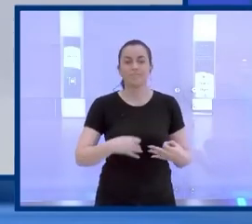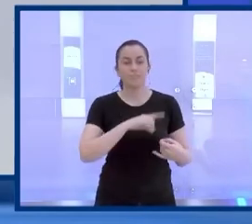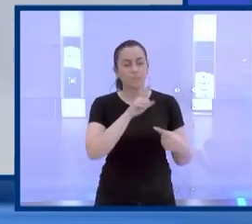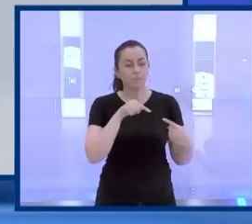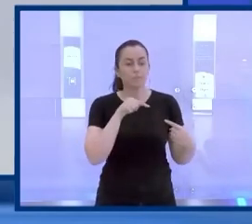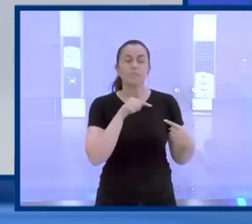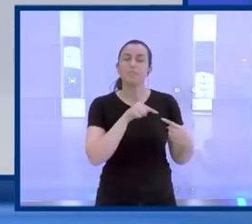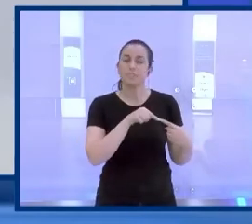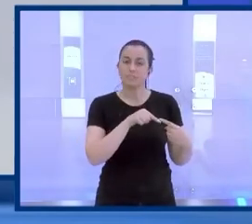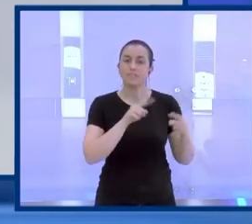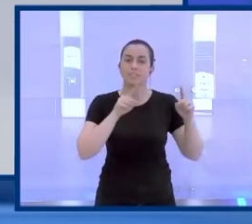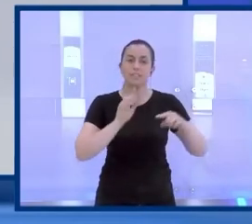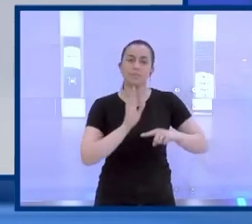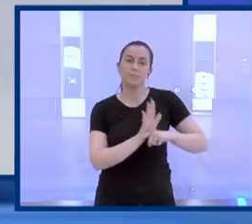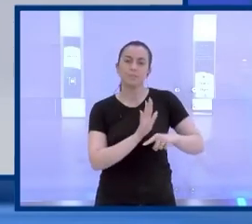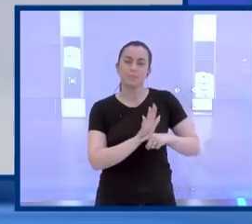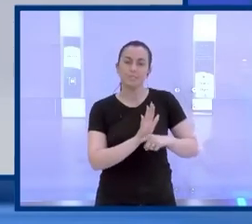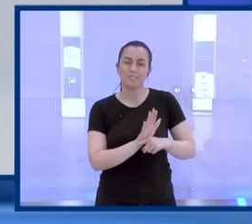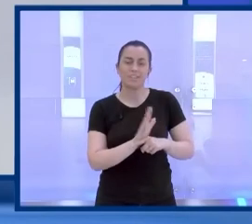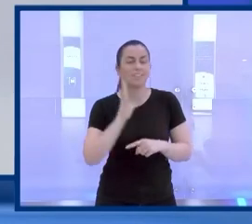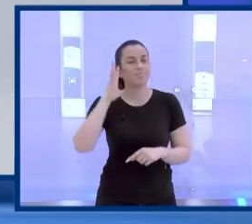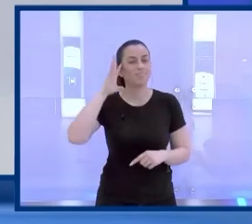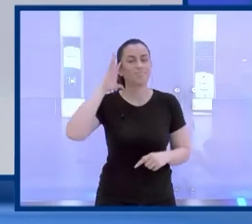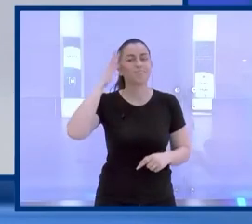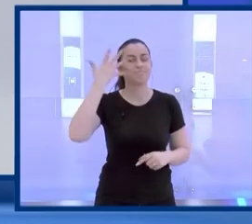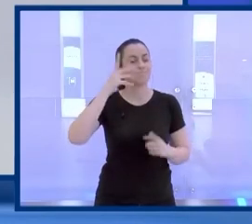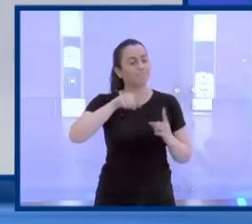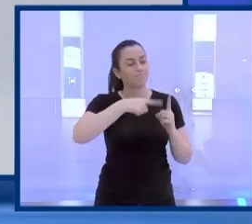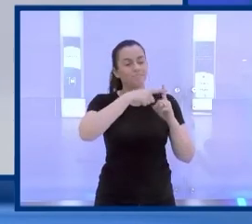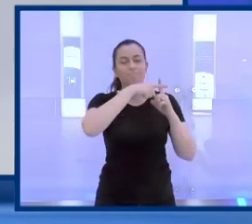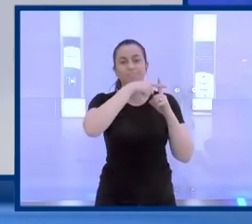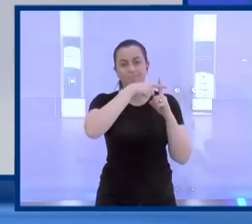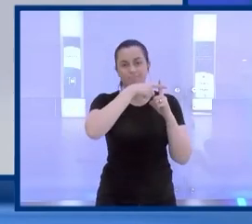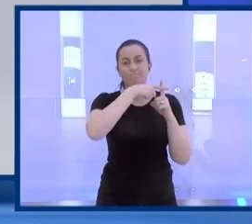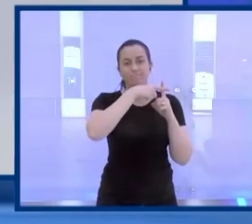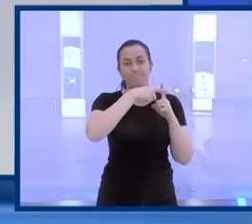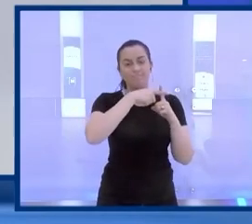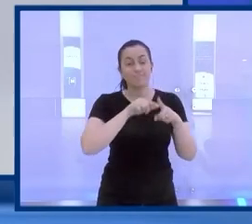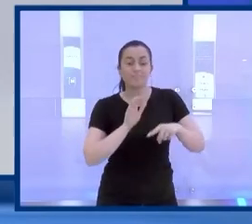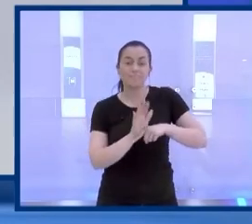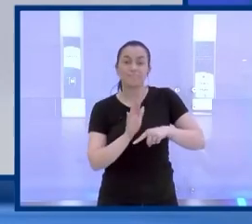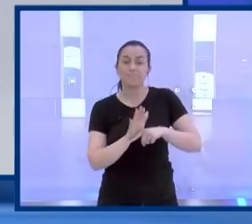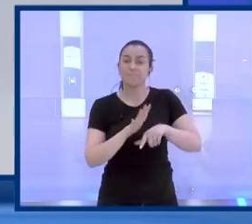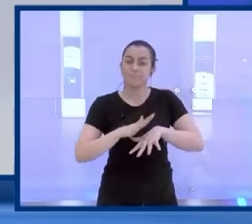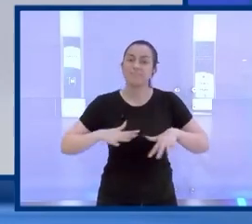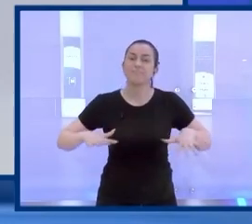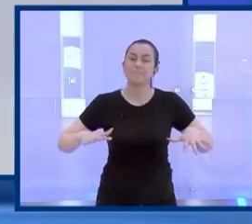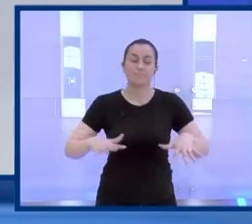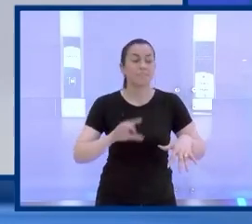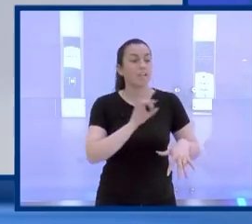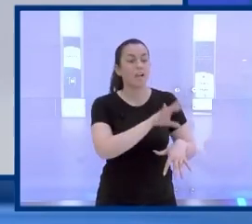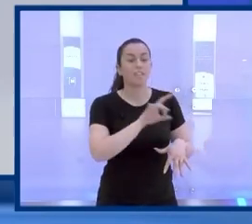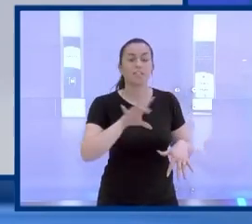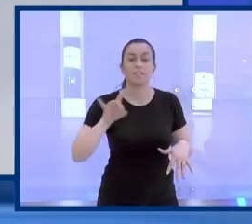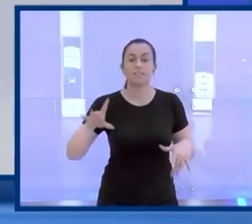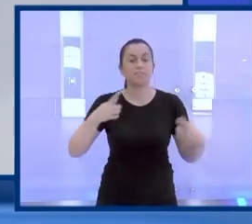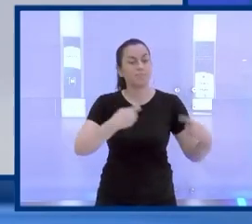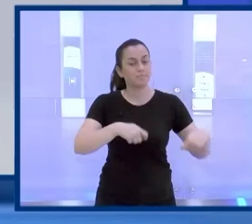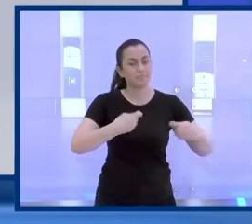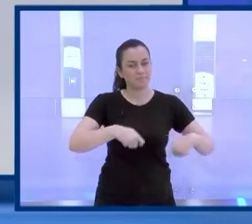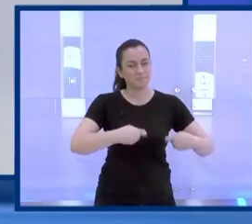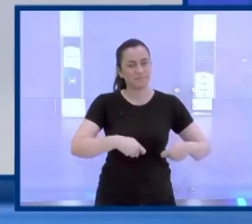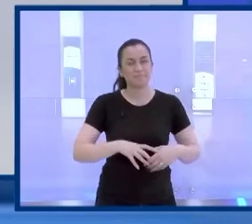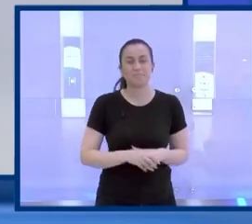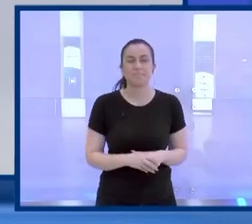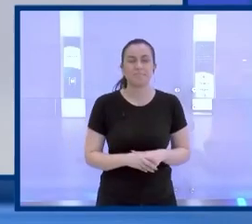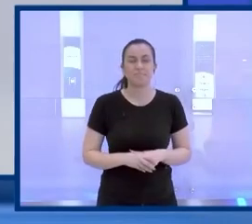de sempre, buscar resultados positivos para satisfazer as necessidades do povo